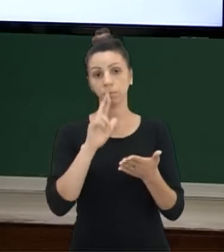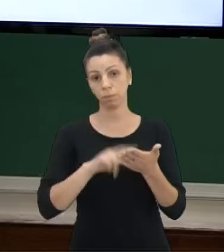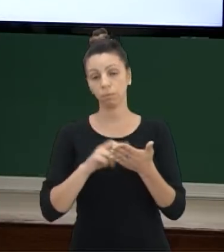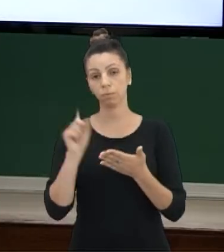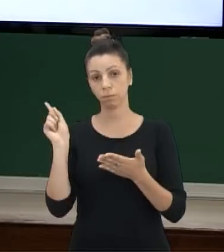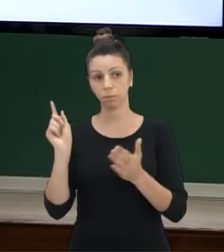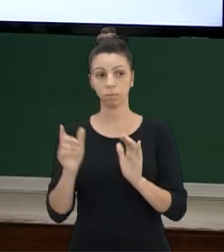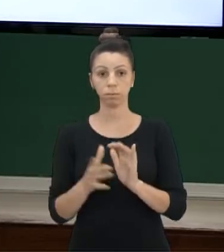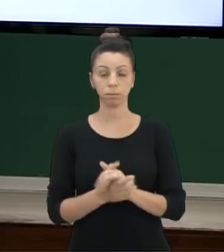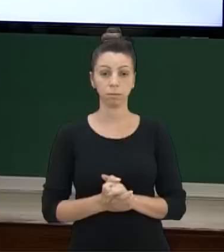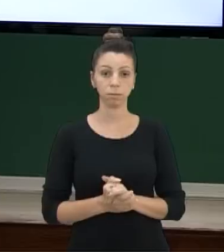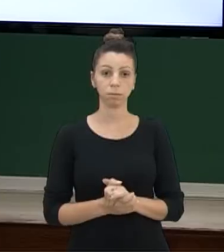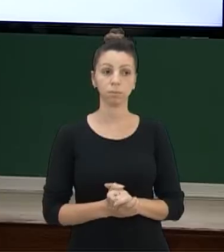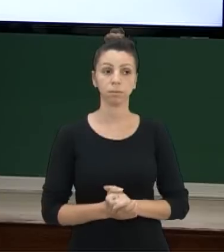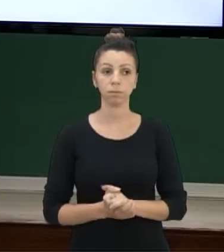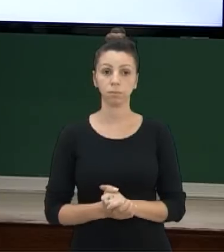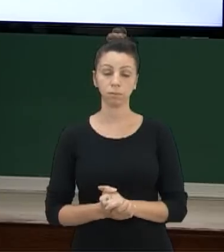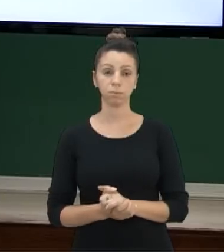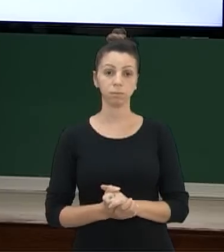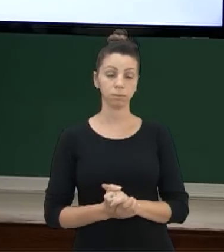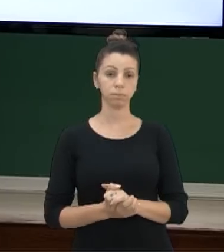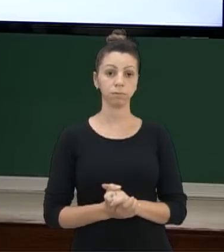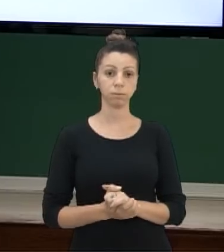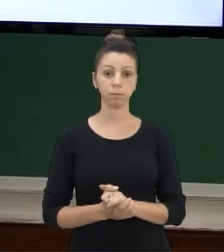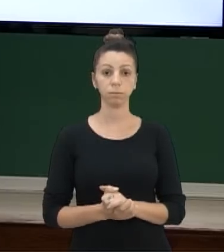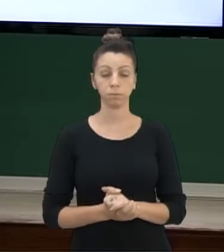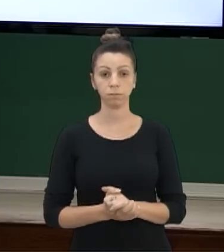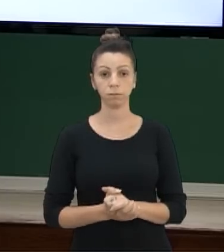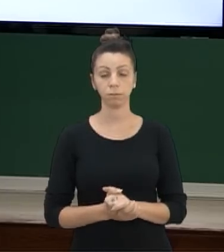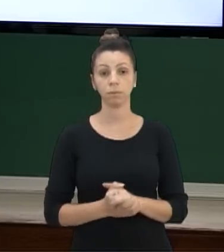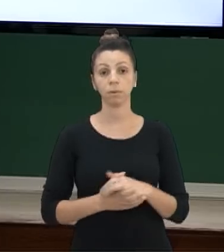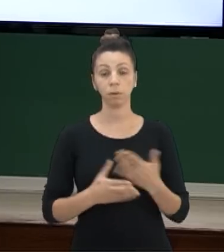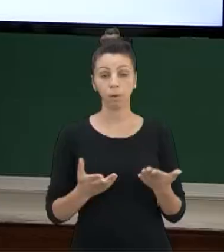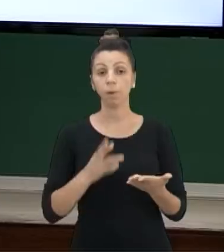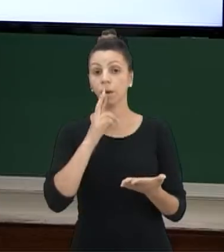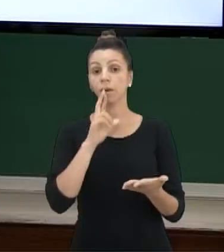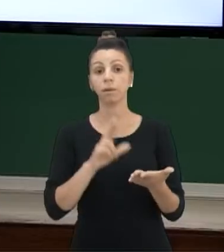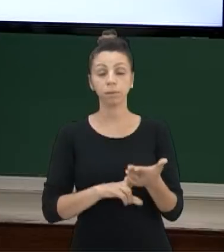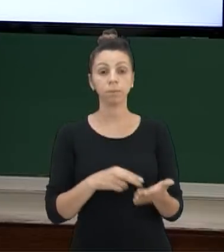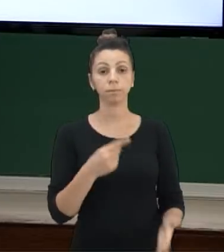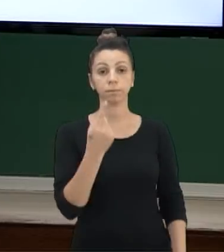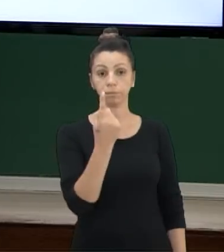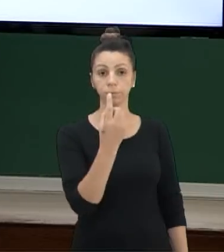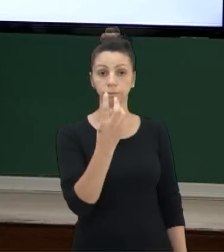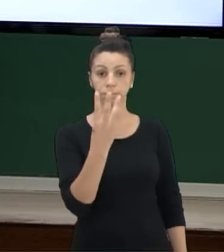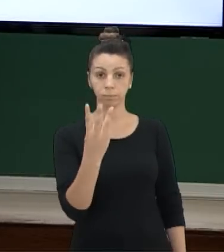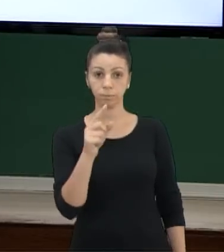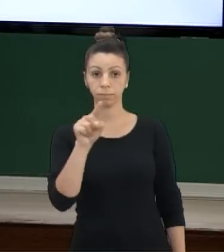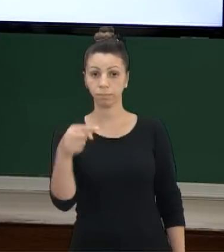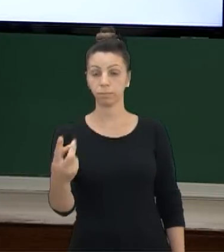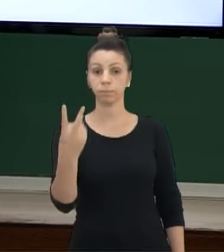divididos por 4, a gente fez a continha junto, 13,2 alqueires.